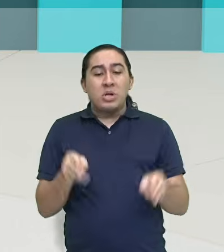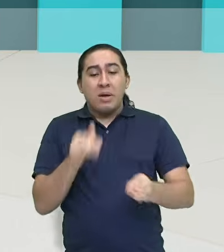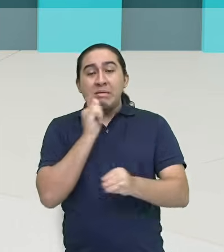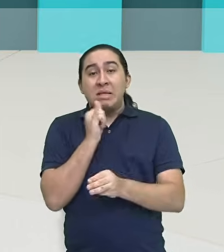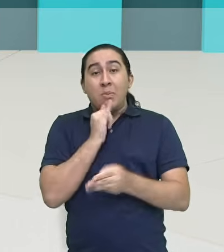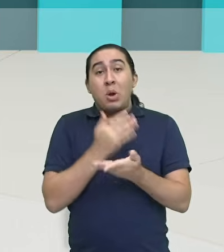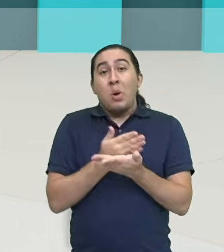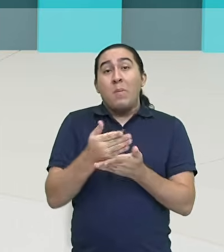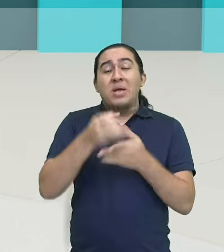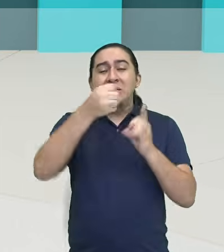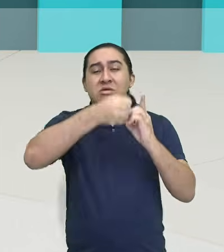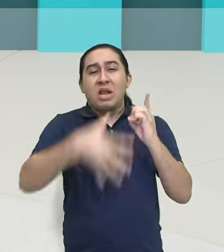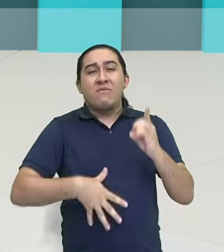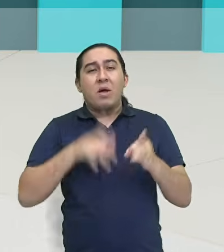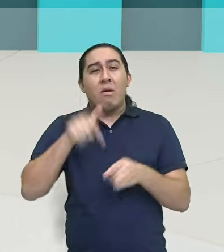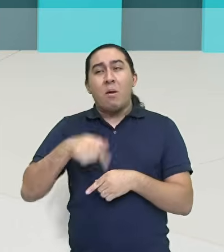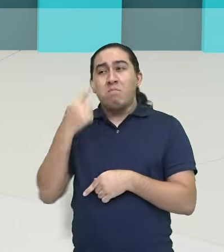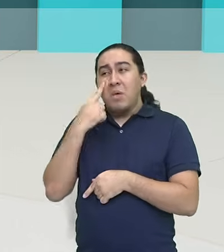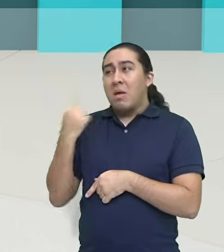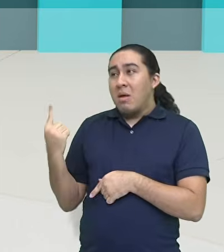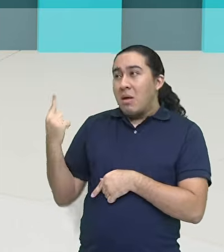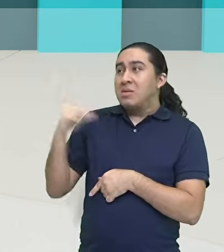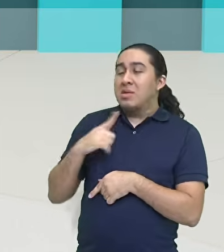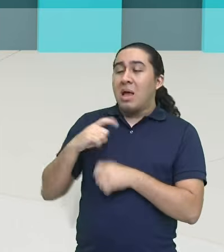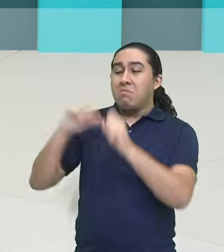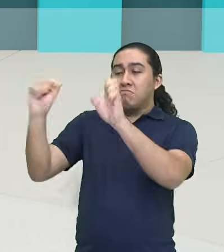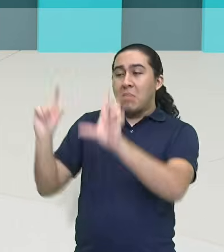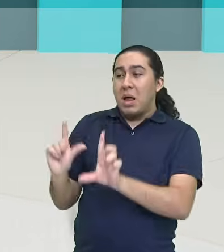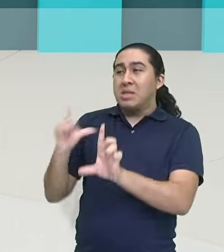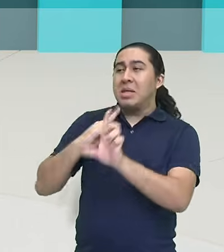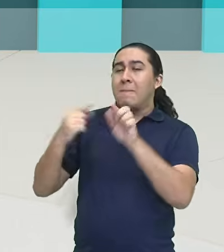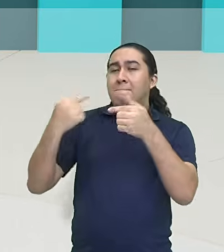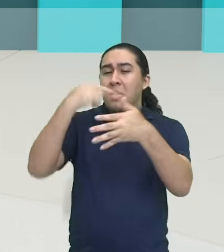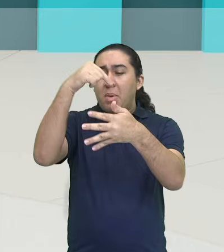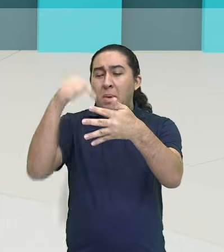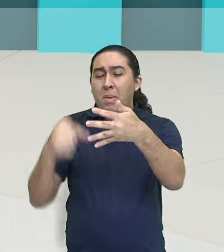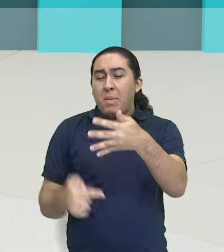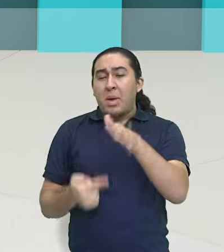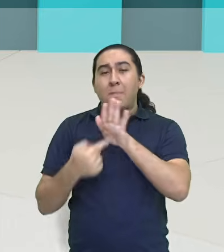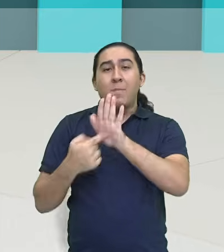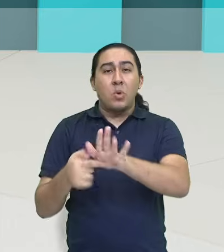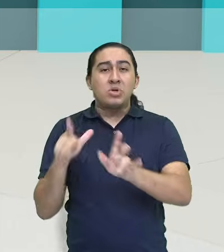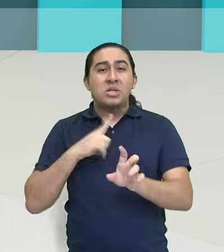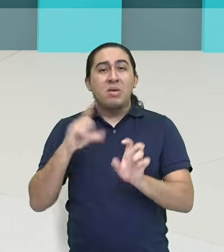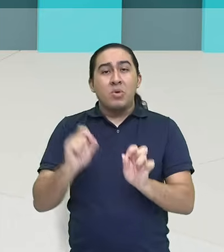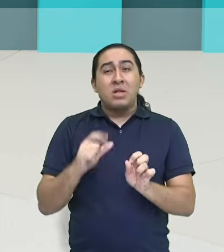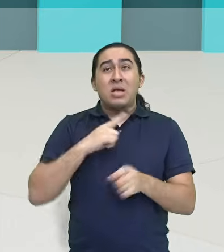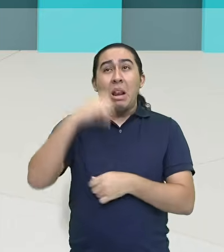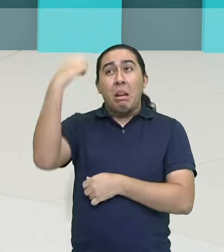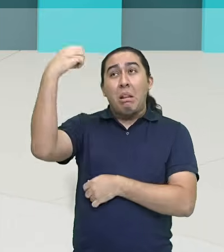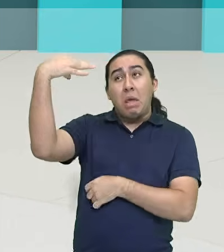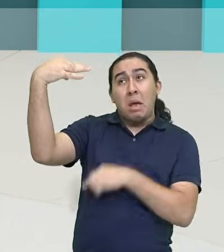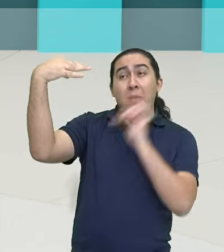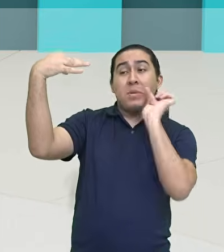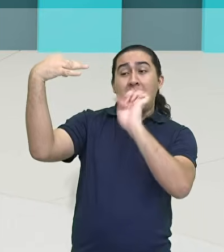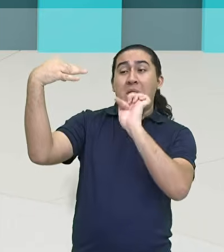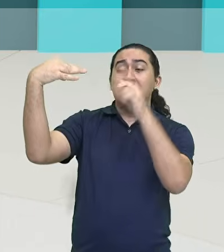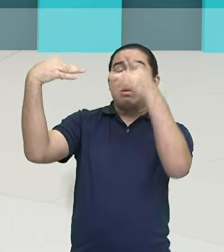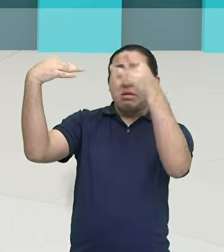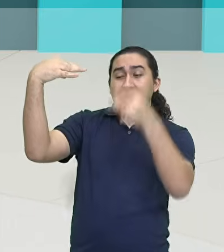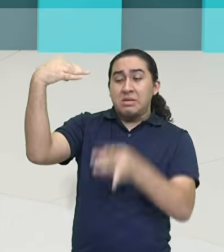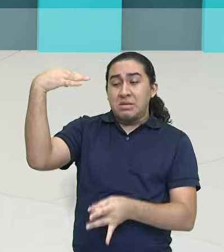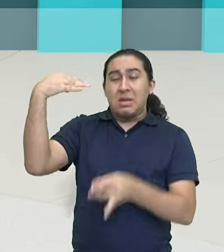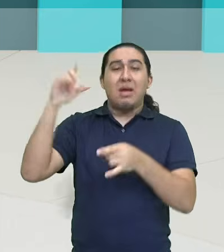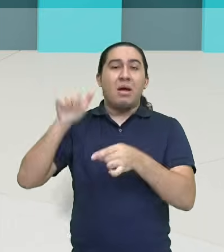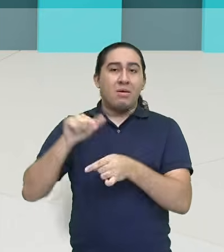começam a descrever. Ó, gente, um museu tal apresenta isso, isso, isso. Existe esta lâmpada ou esta luminária